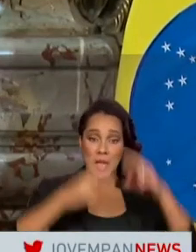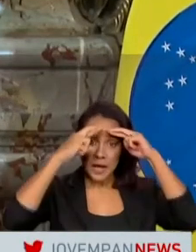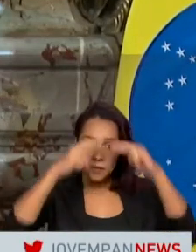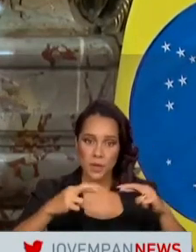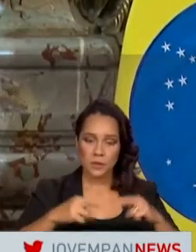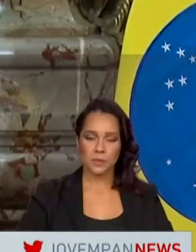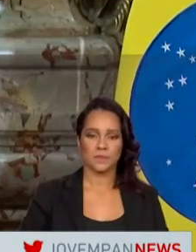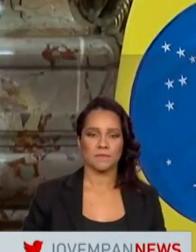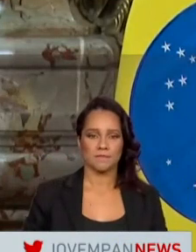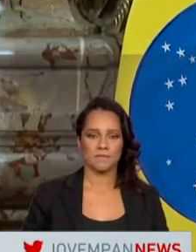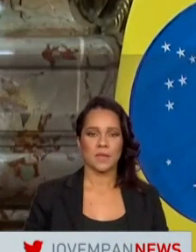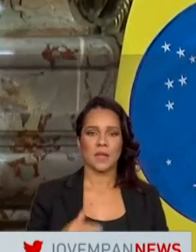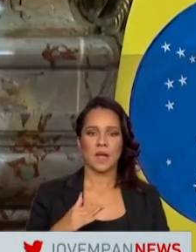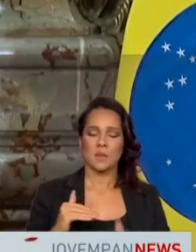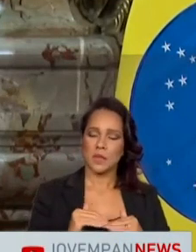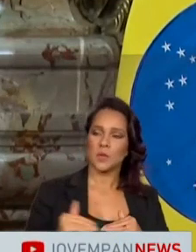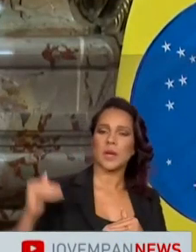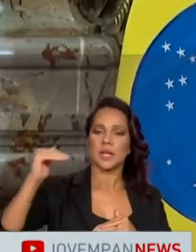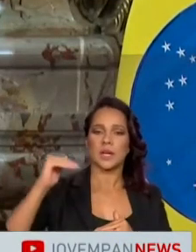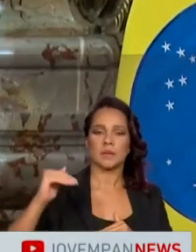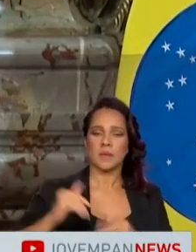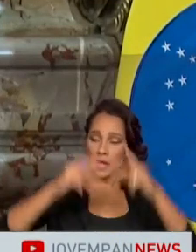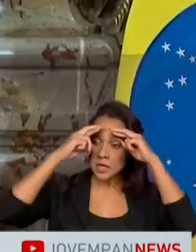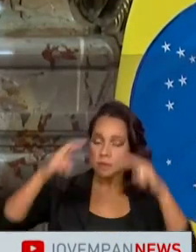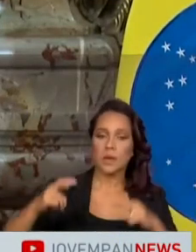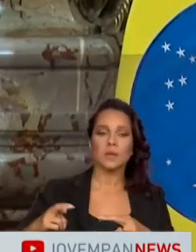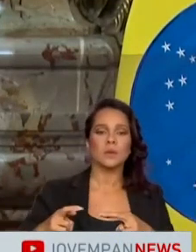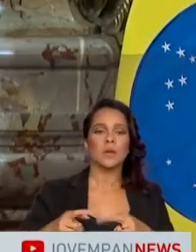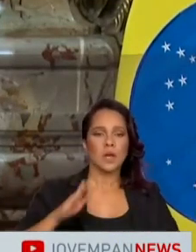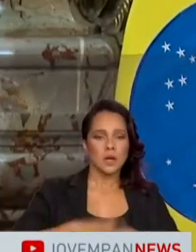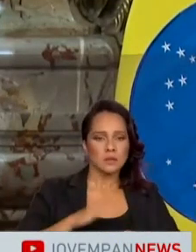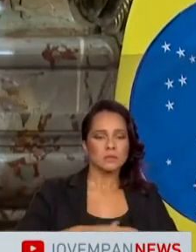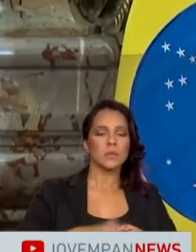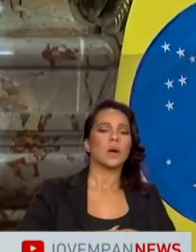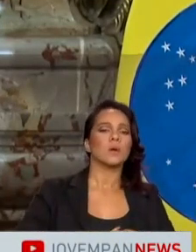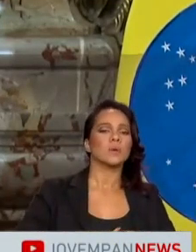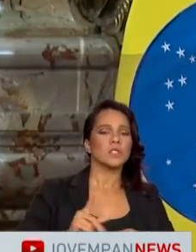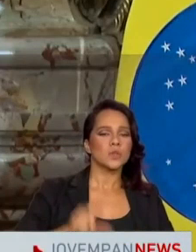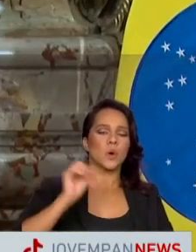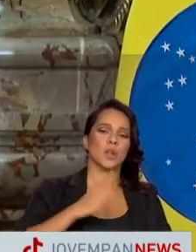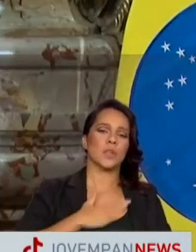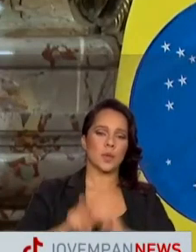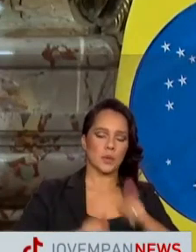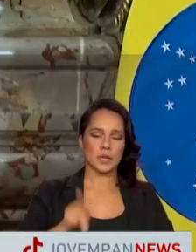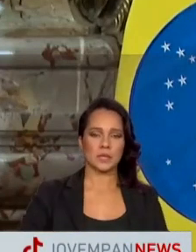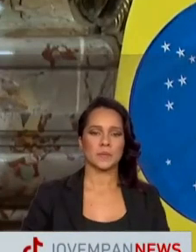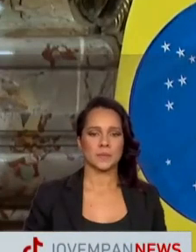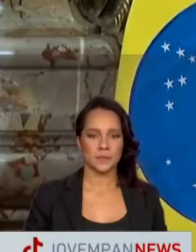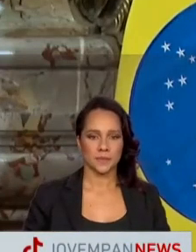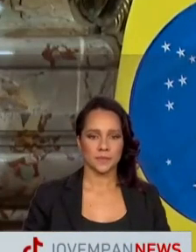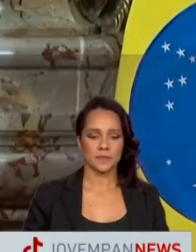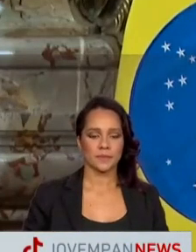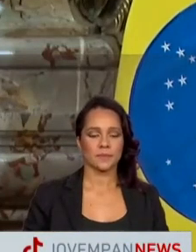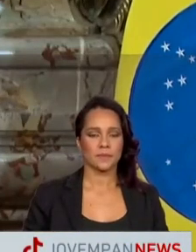Respeito. Respeto. A minha soberania. A mi soberanía. E respeito à autodeterminação do meu povo. Y respeto a la autodeterminación de mi